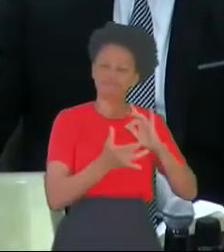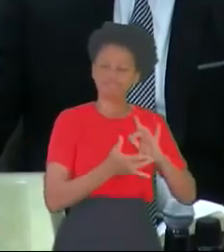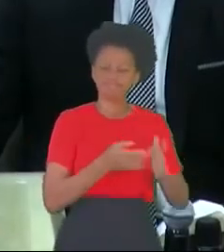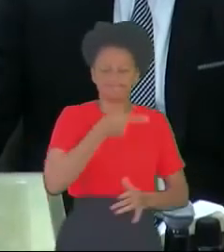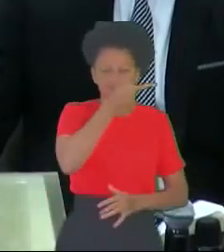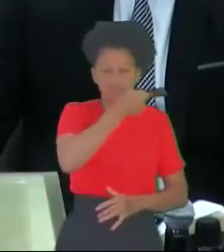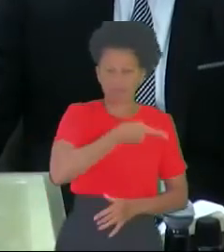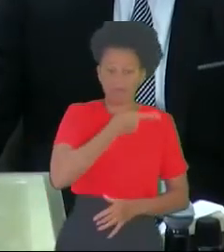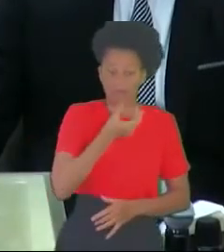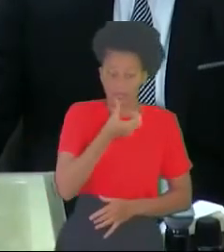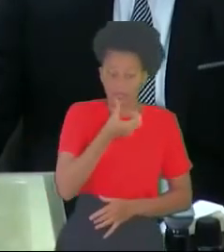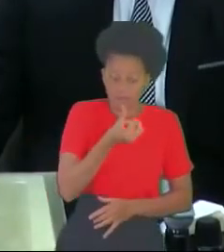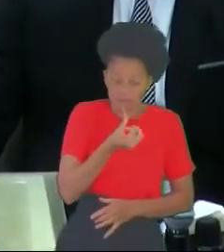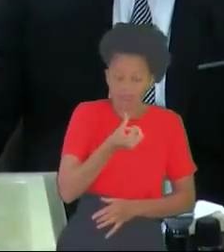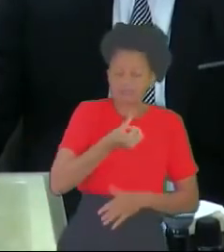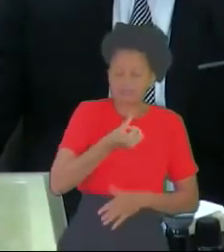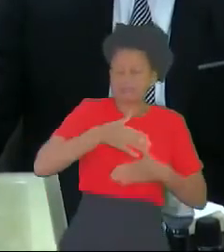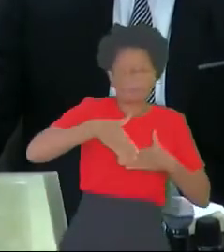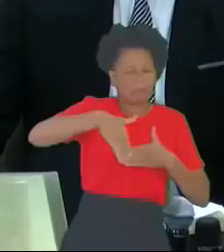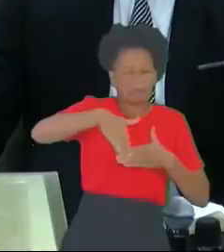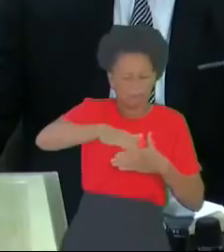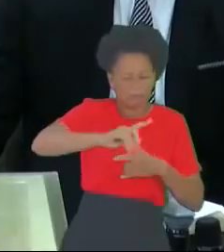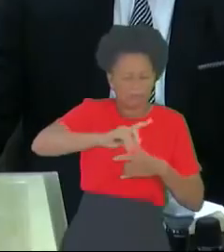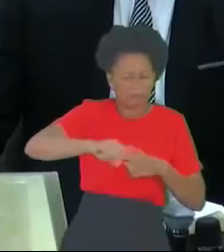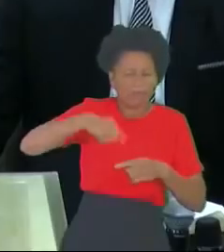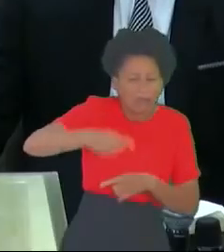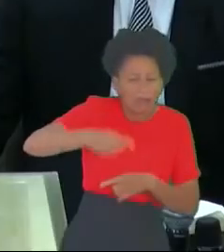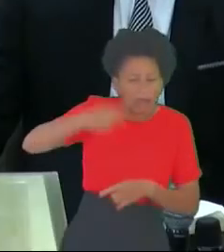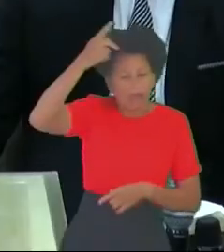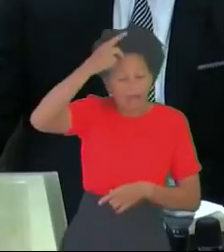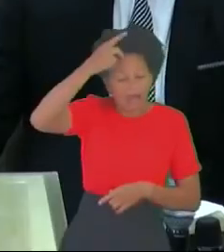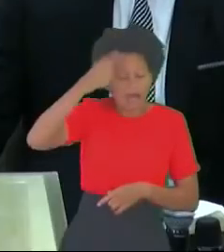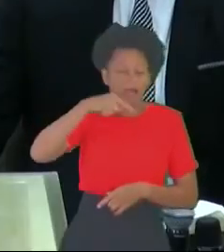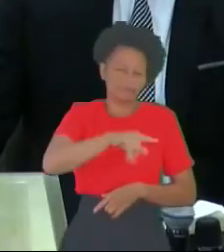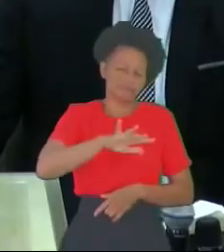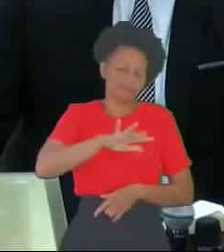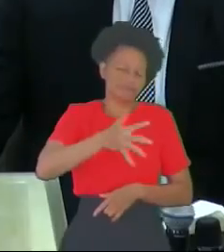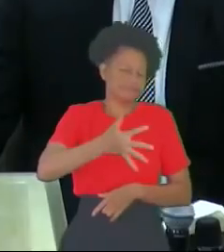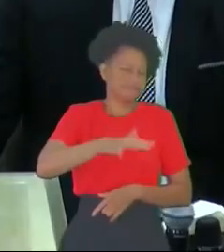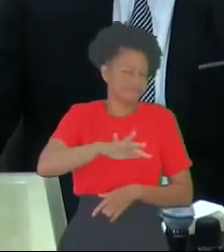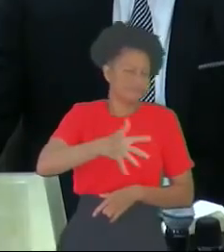60 e poucos anos depois do Pentecoste, e naquele tempo ali, vamos dizer,